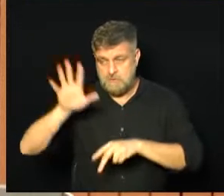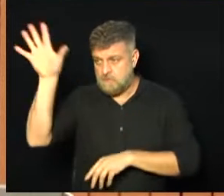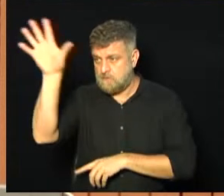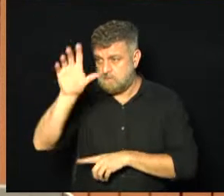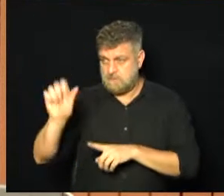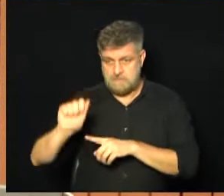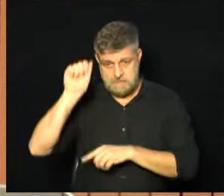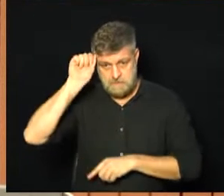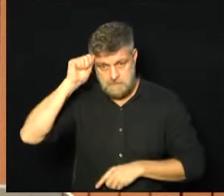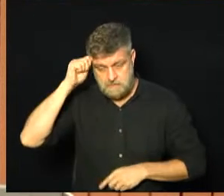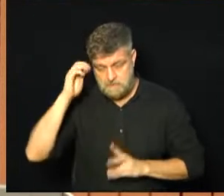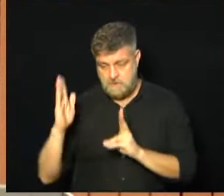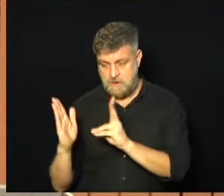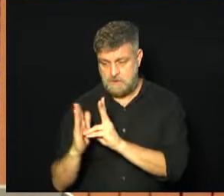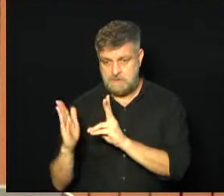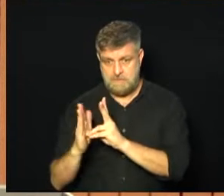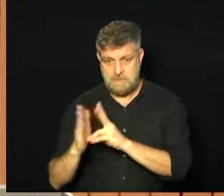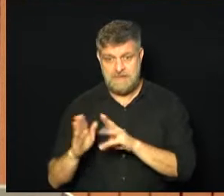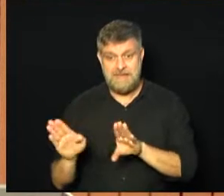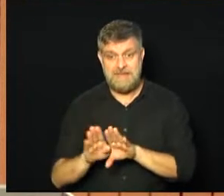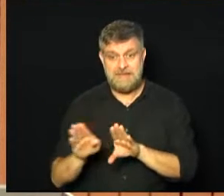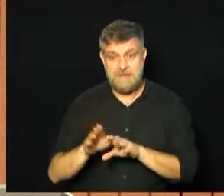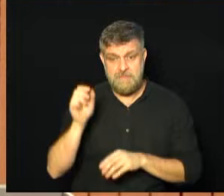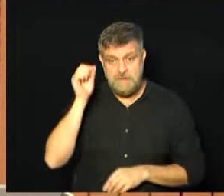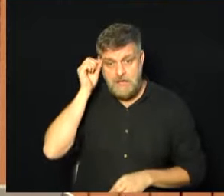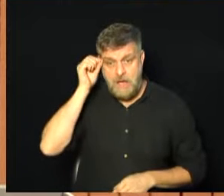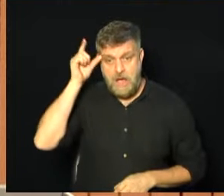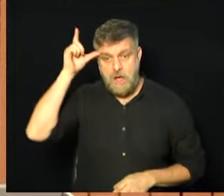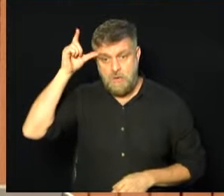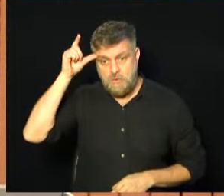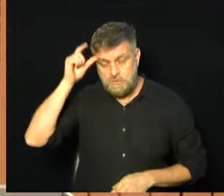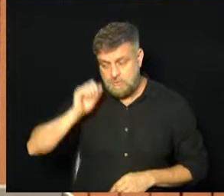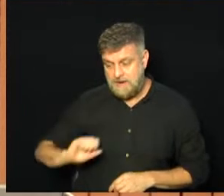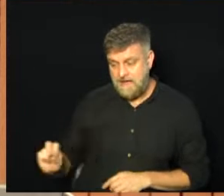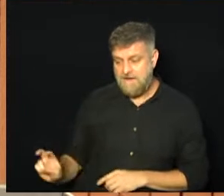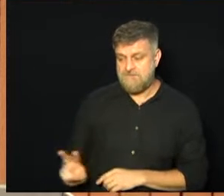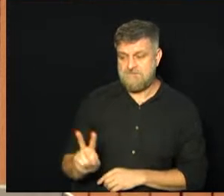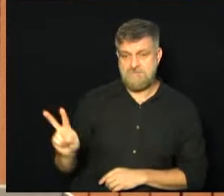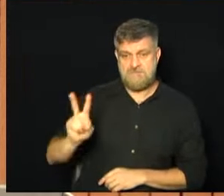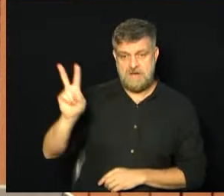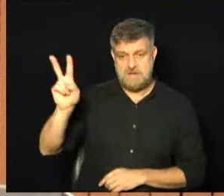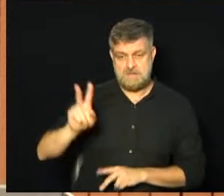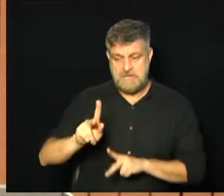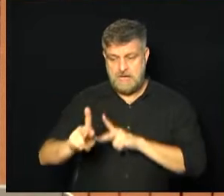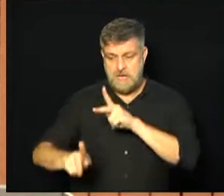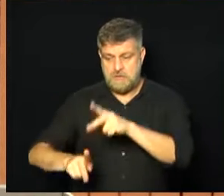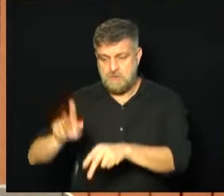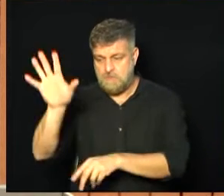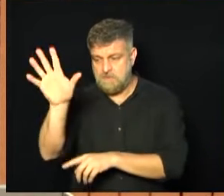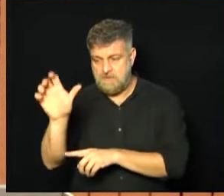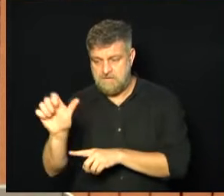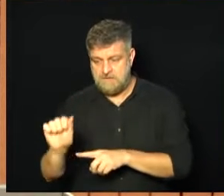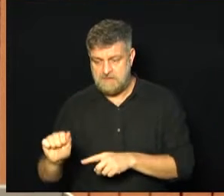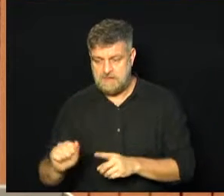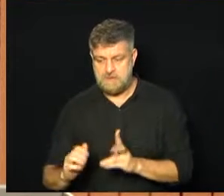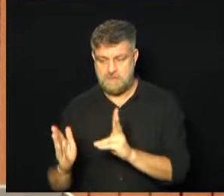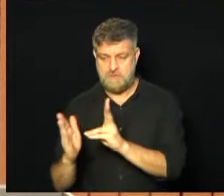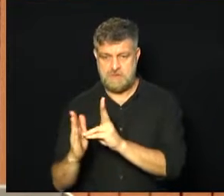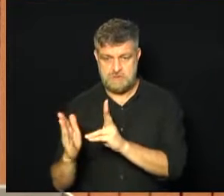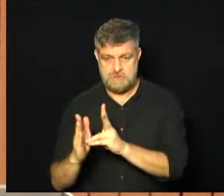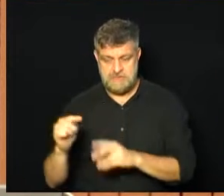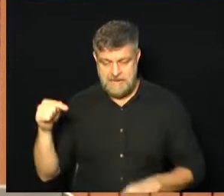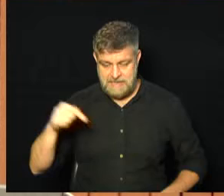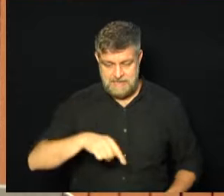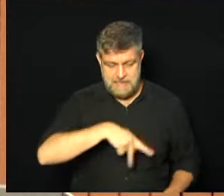valorizar a cultura dos povos africanos e indígenas que construíram a riqueza desse